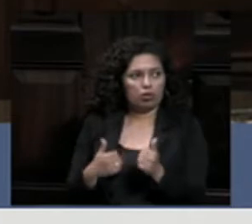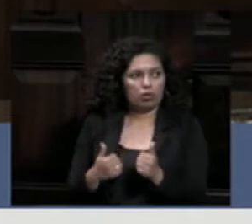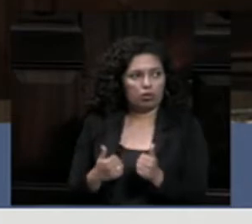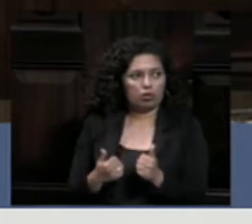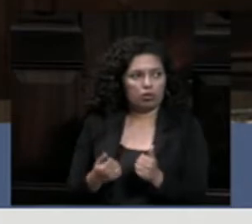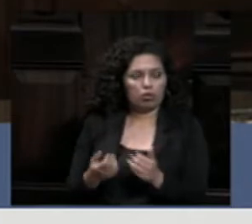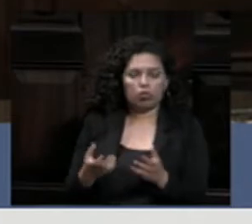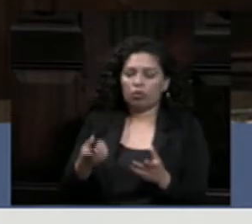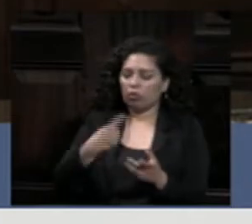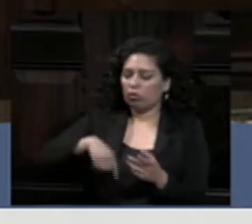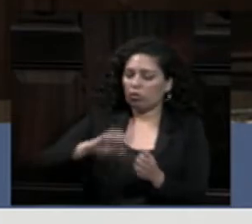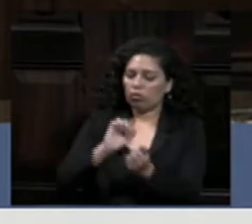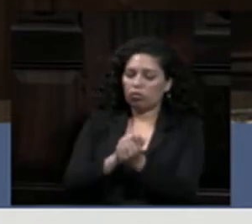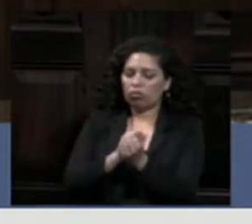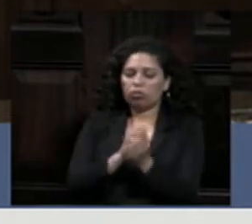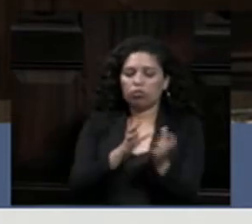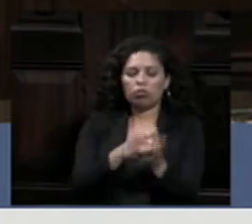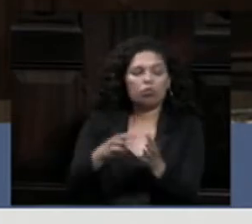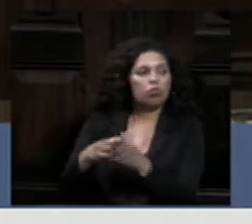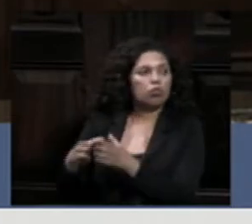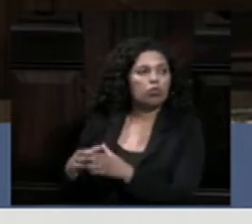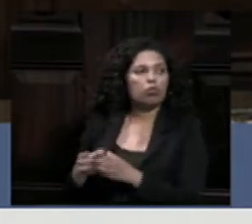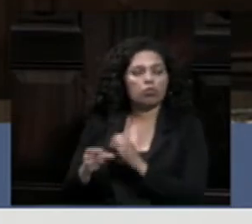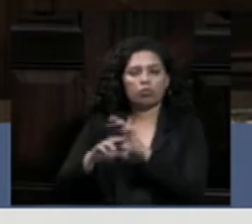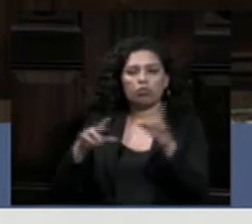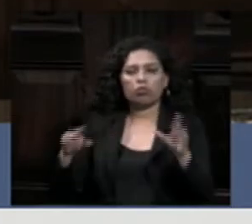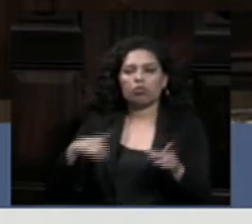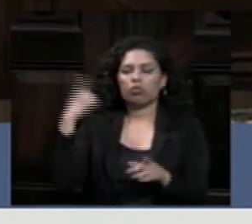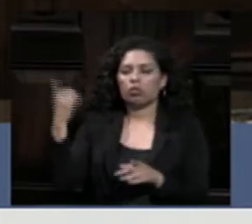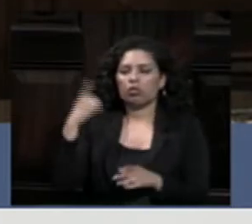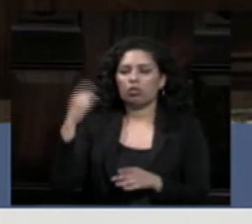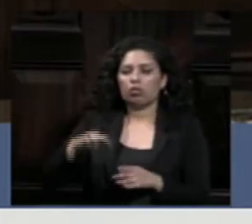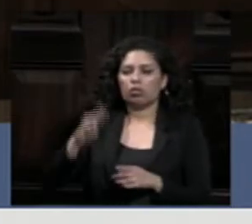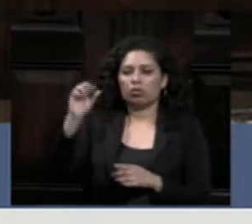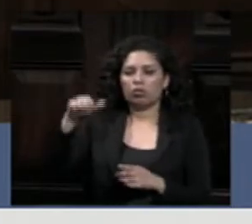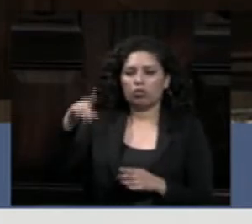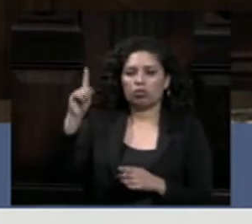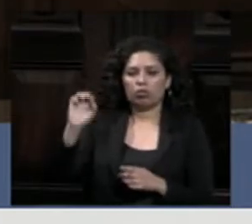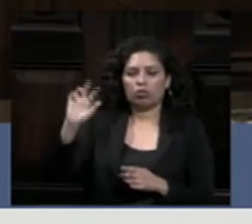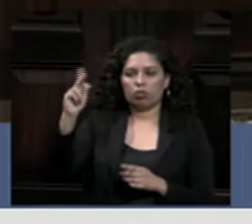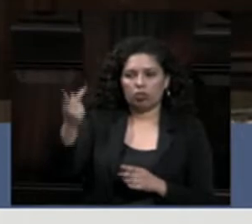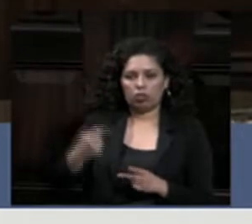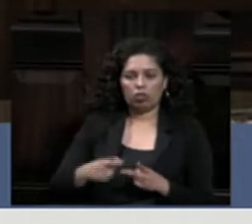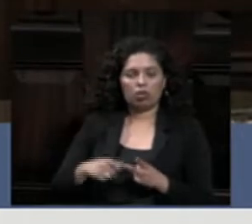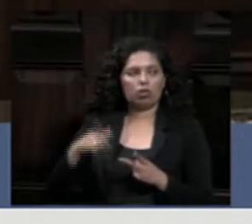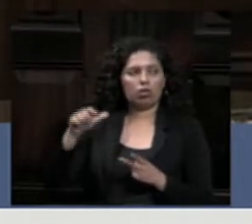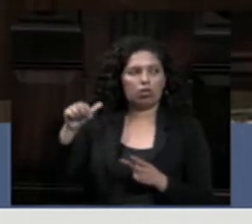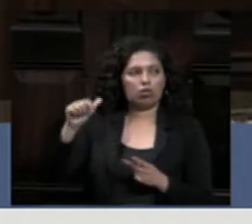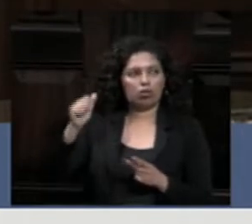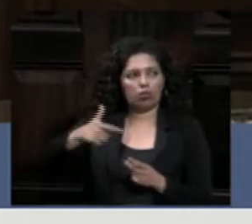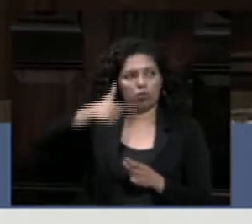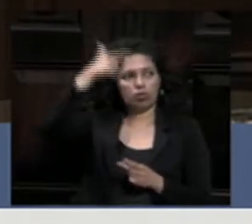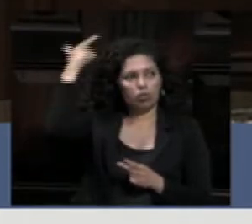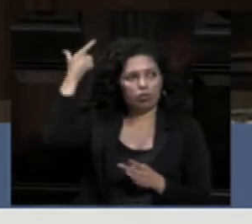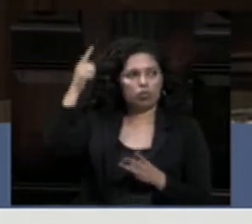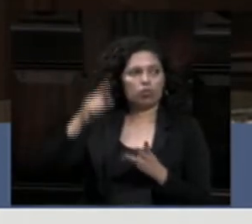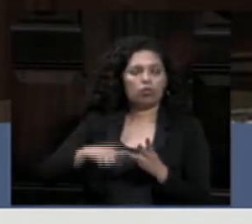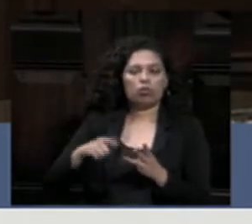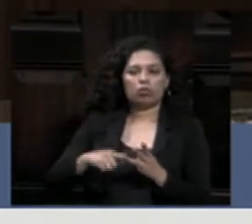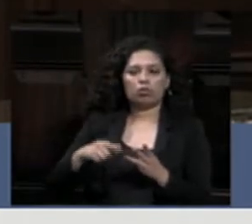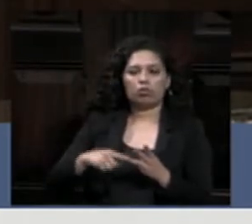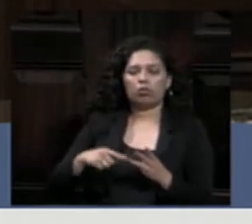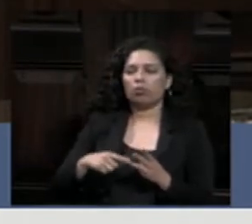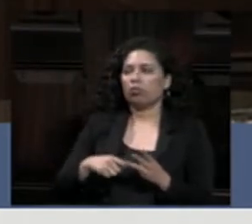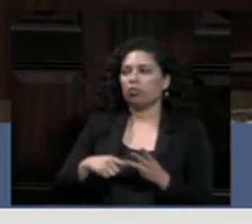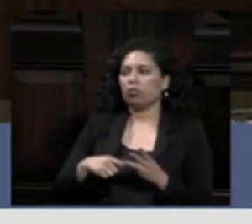vários deputados, né? Vejo aqui o deputado Serafini, o deputado Valdec, o deputado Luiz Paulo, que está em pauta, inclusive, amanhã, e